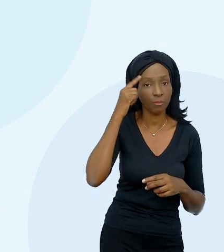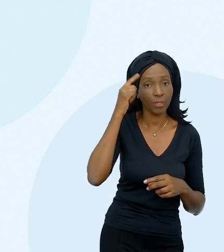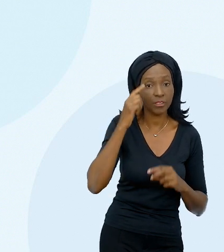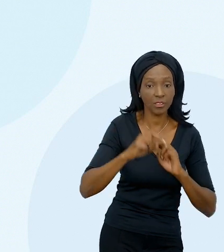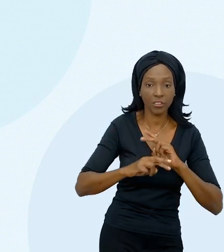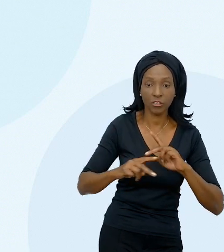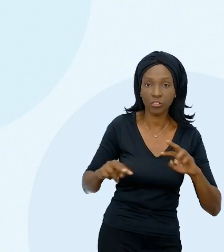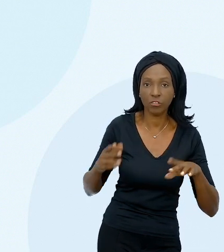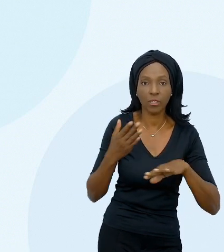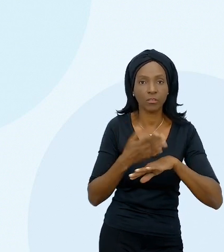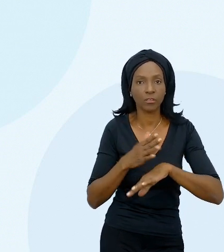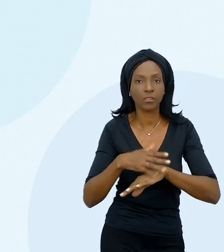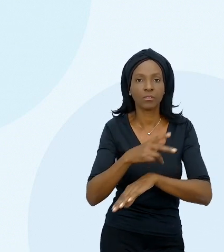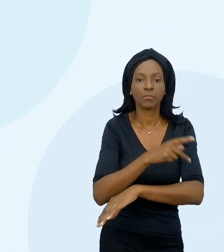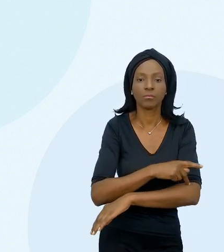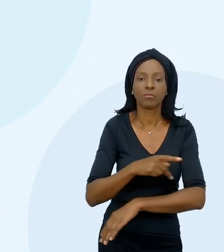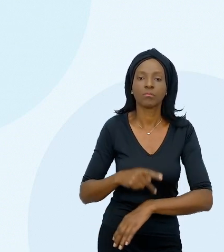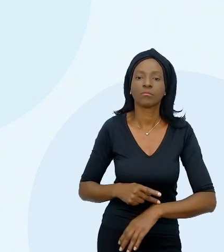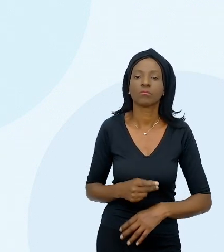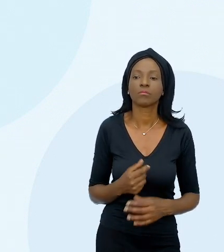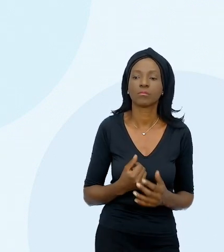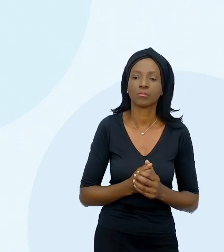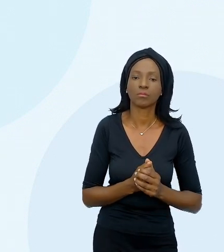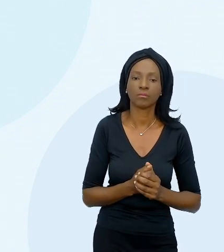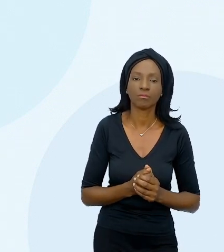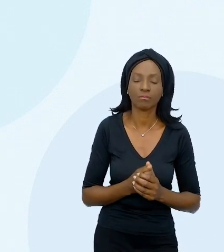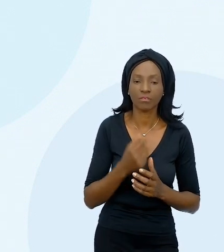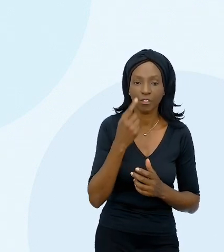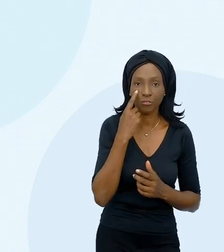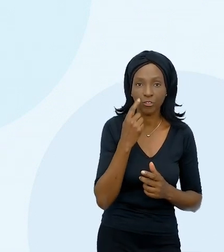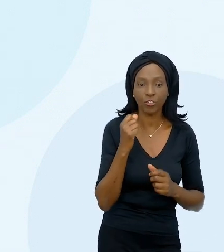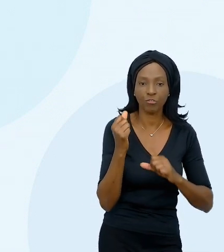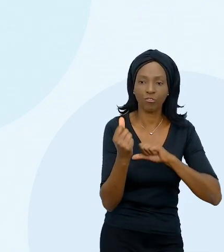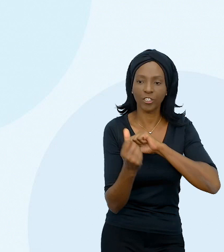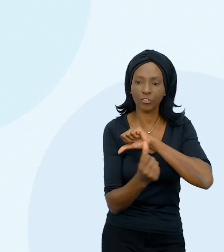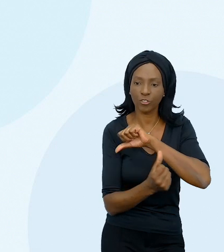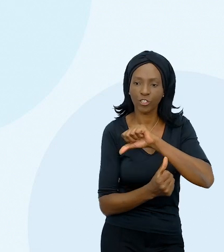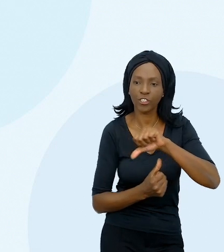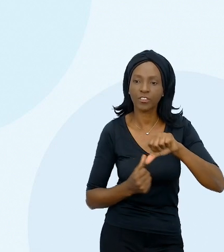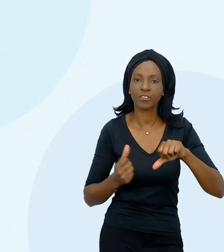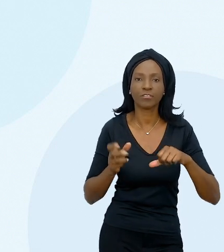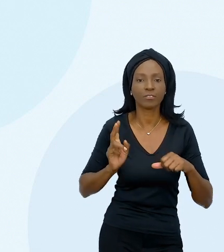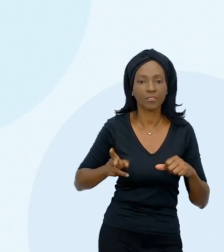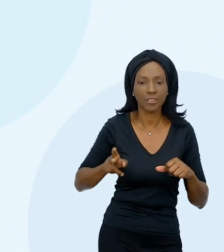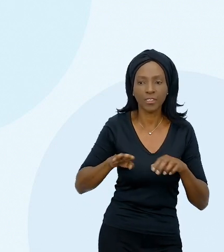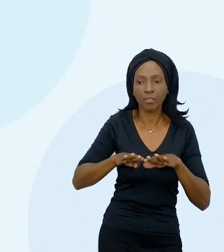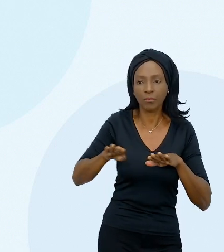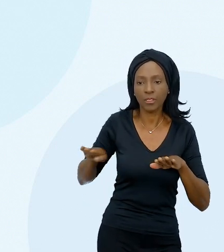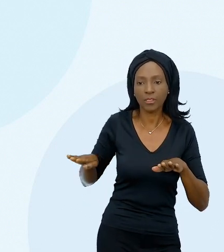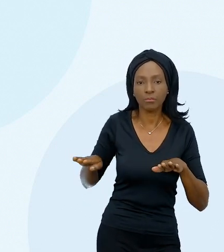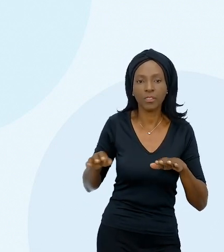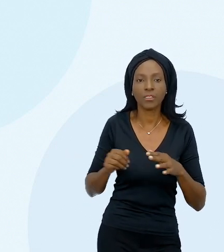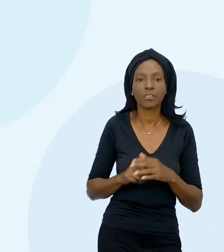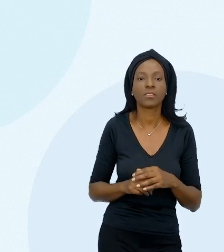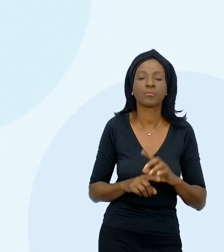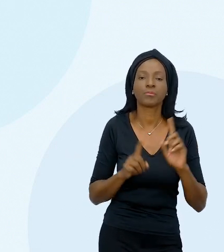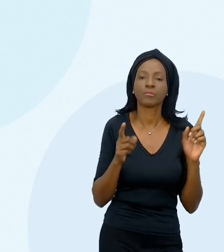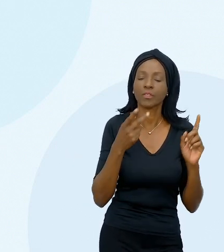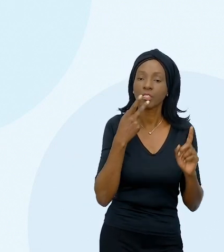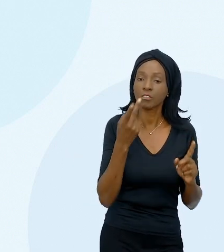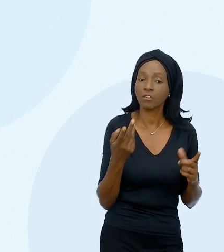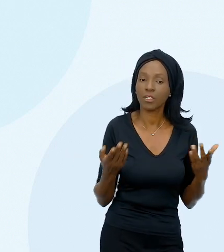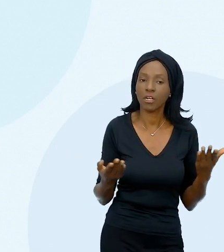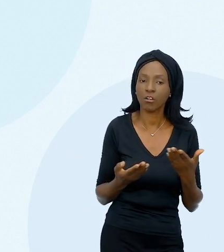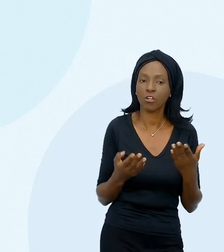pedagógicas. Bem, professora Jaqueline, estamos rotacionando aqui, Mas vamos falar então agora